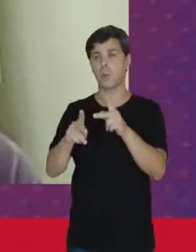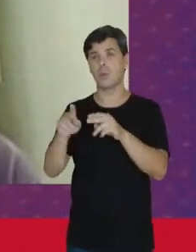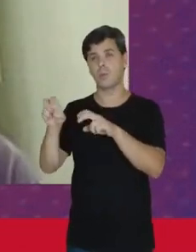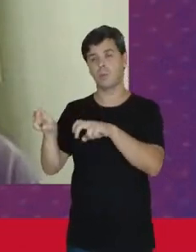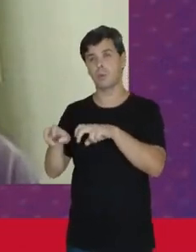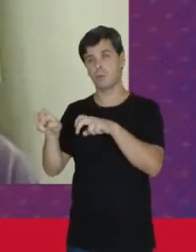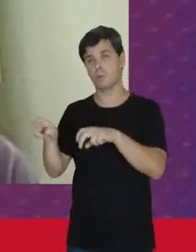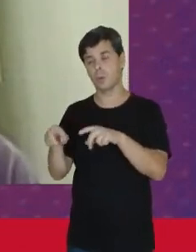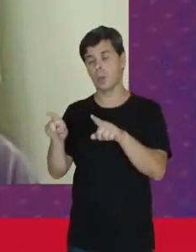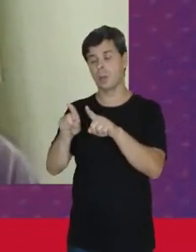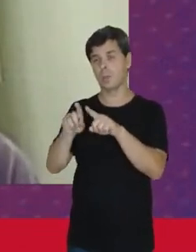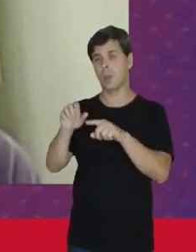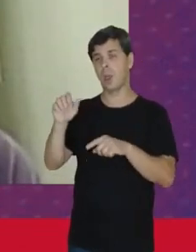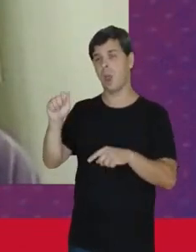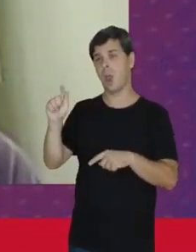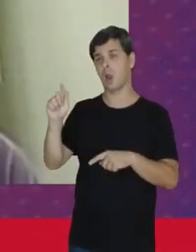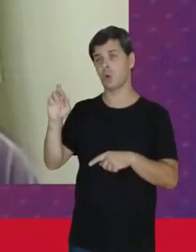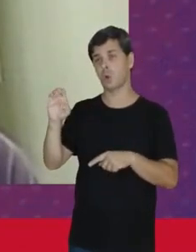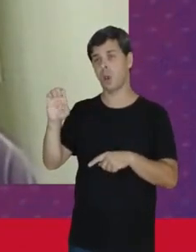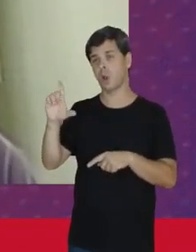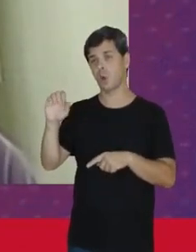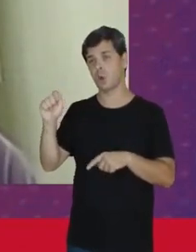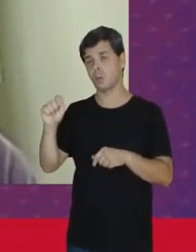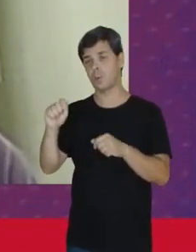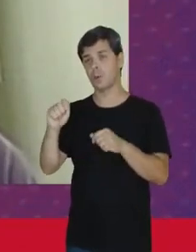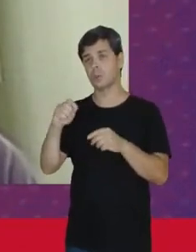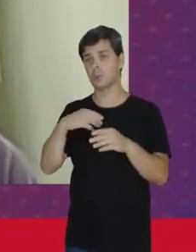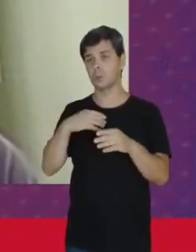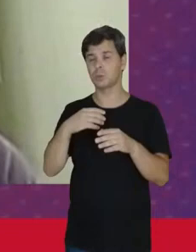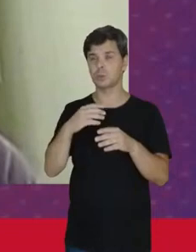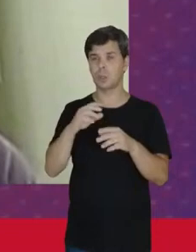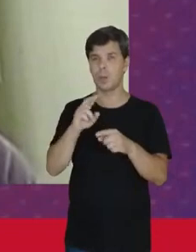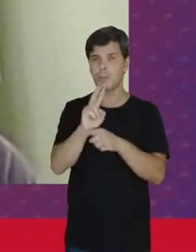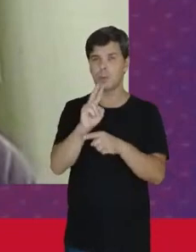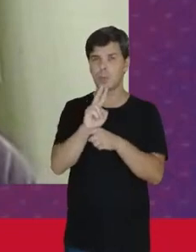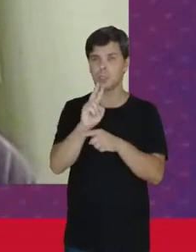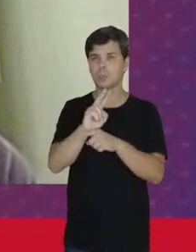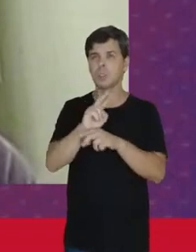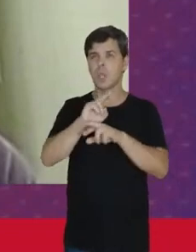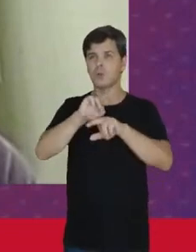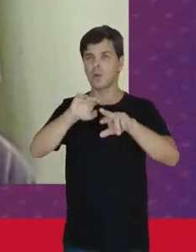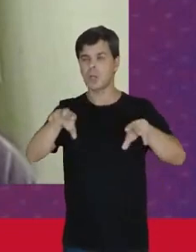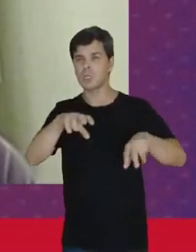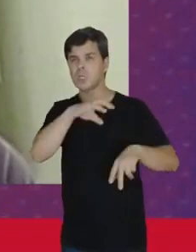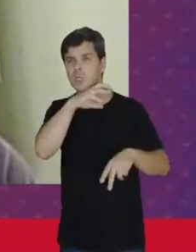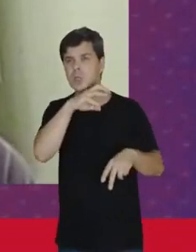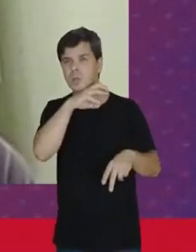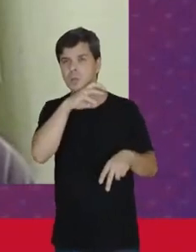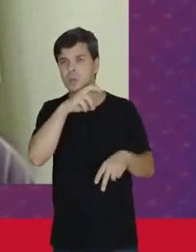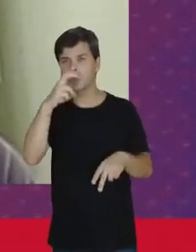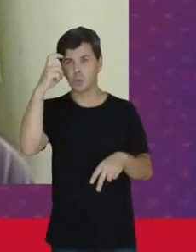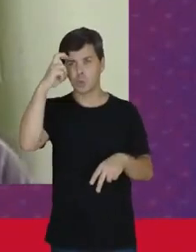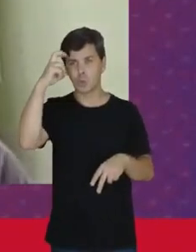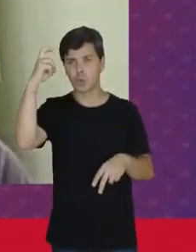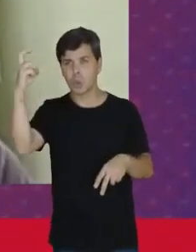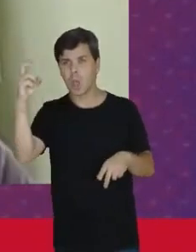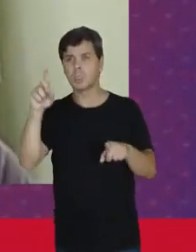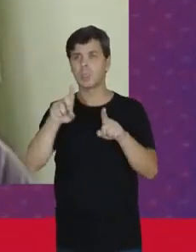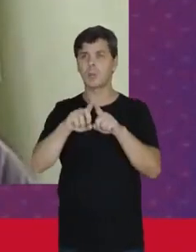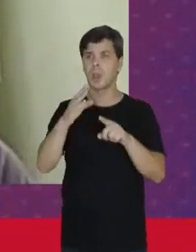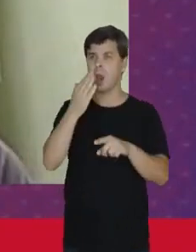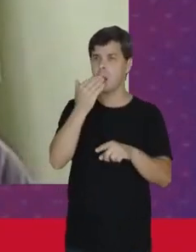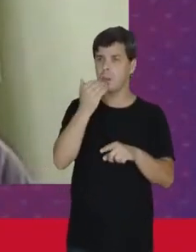a partir da agroecologia que a gente pode preservar a biodiversidade, né, as diferentes culturas, os diferentes alimentos,